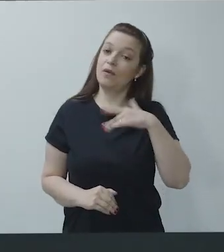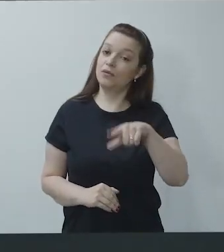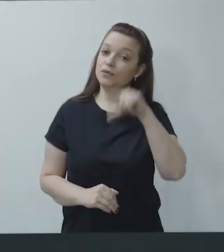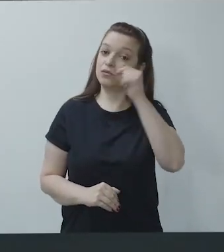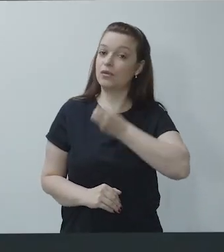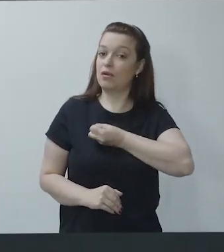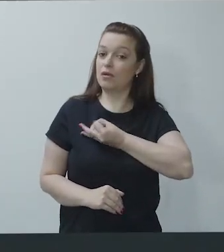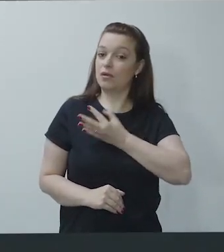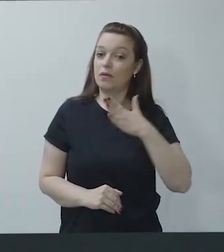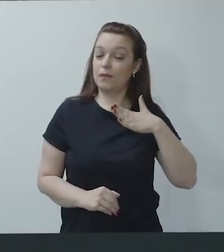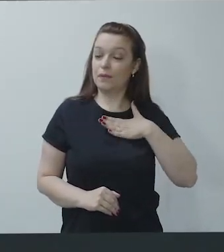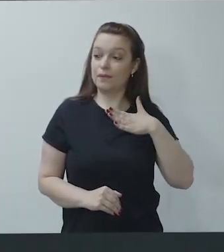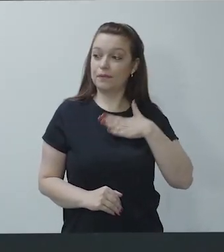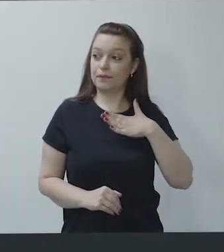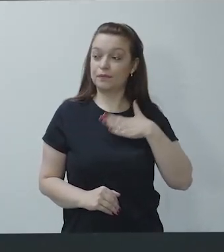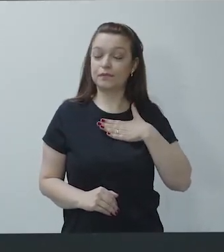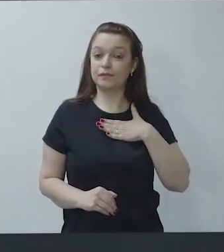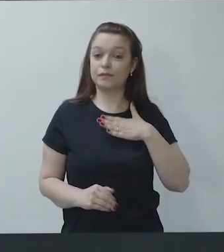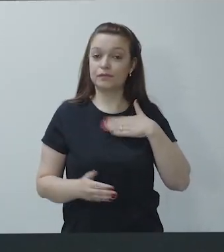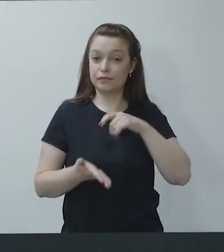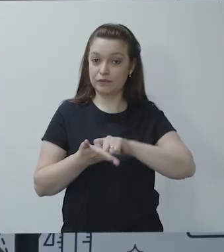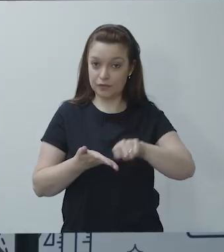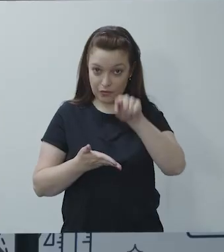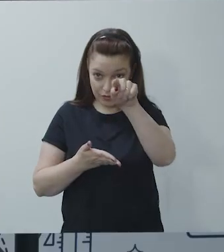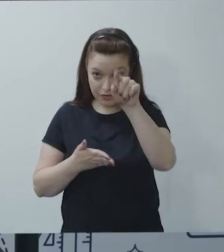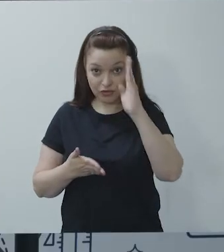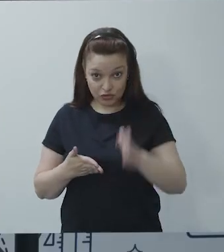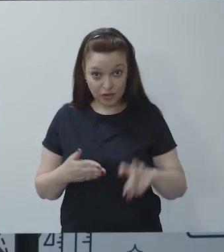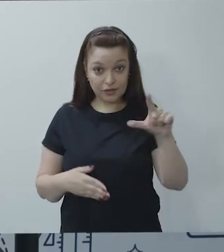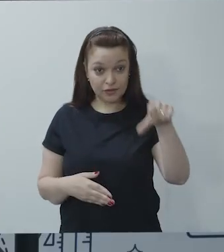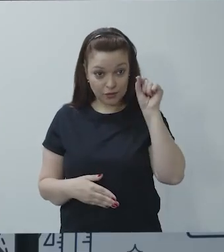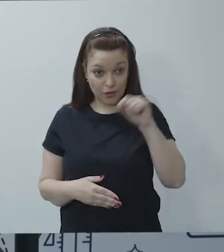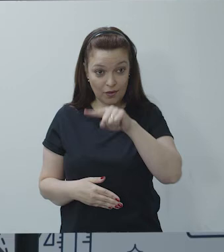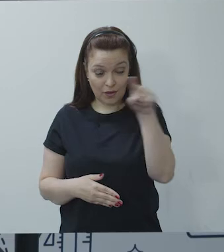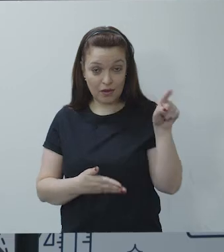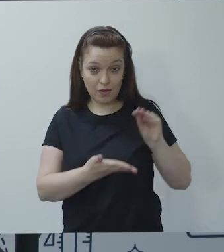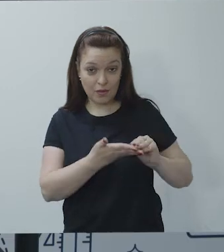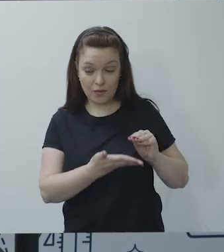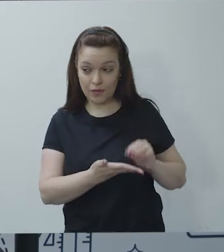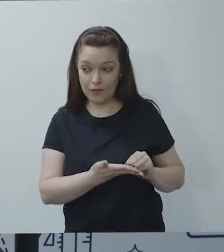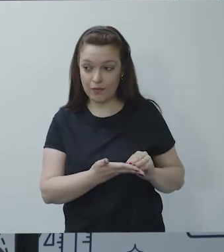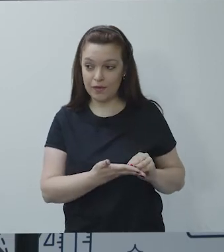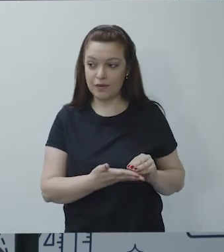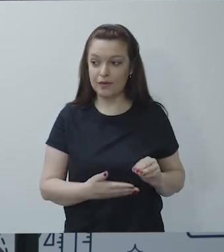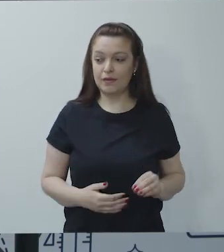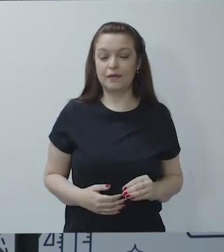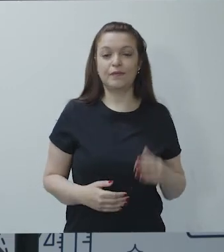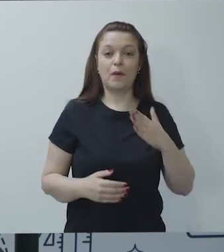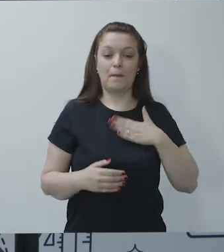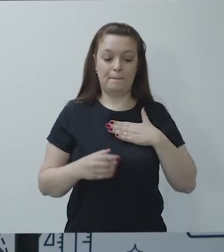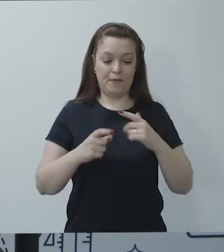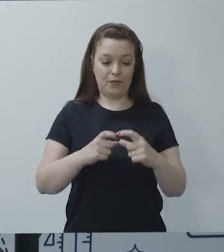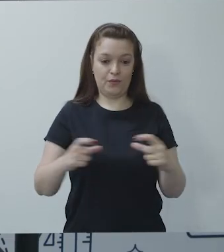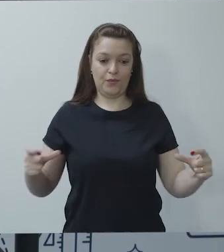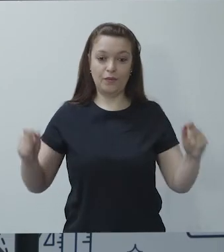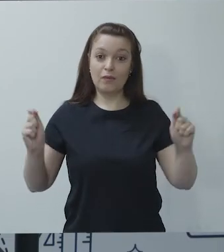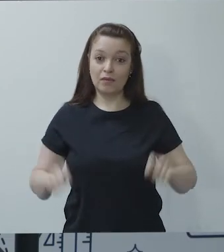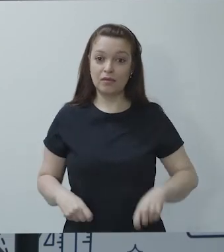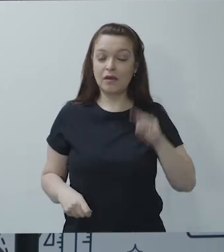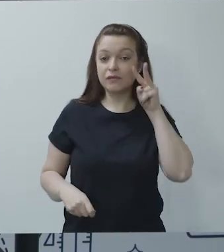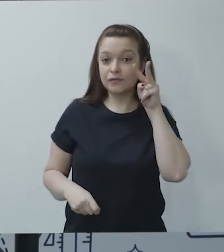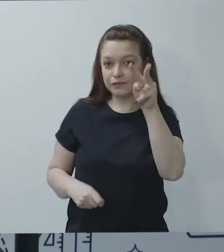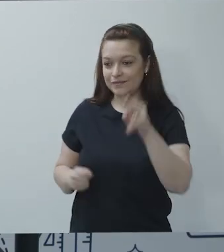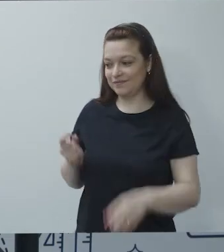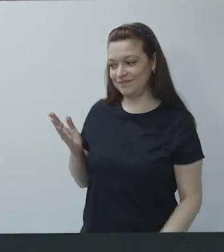Eu já escolhi meus números, já escrevi aqui, vocês já escolheram de vocês? Coloquei, vou deixar o meu aqui, ó, para